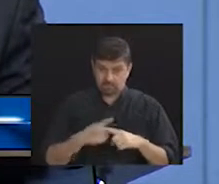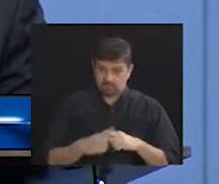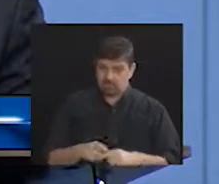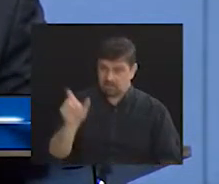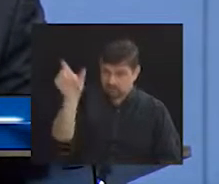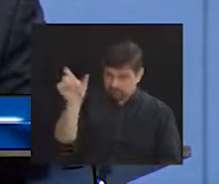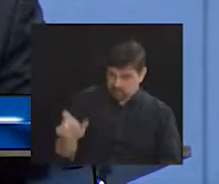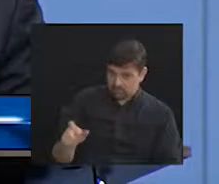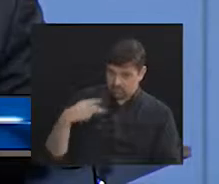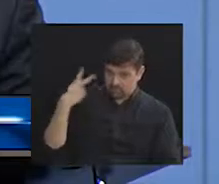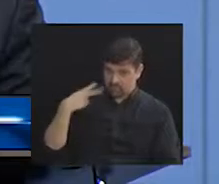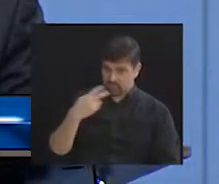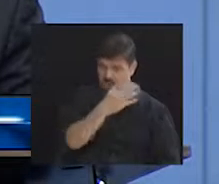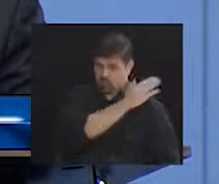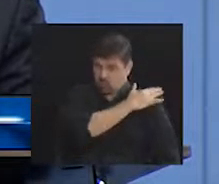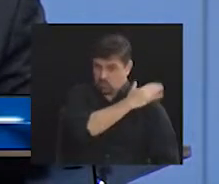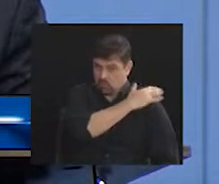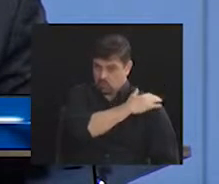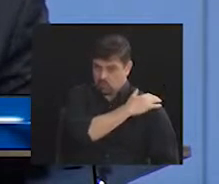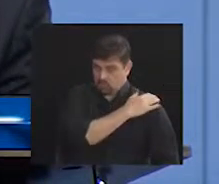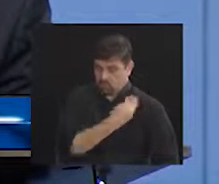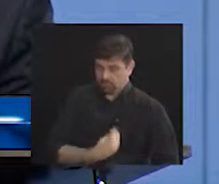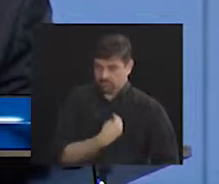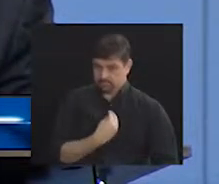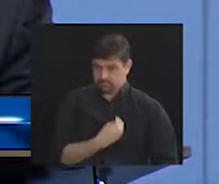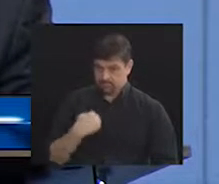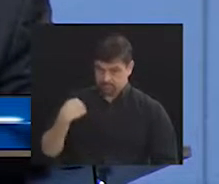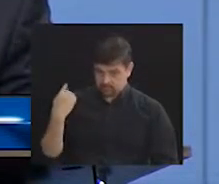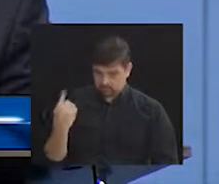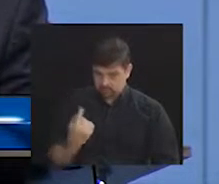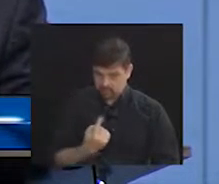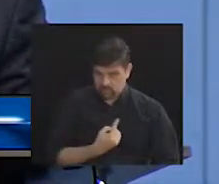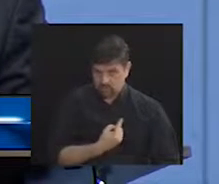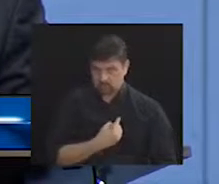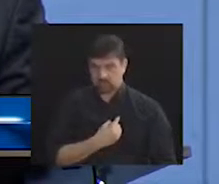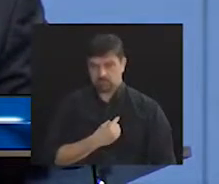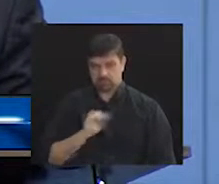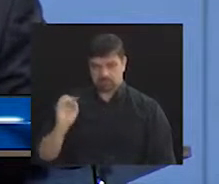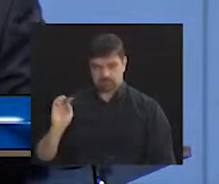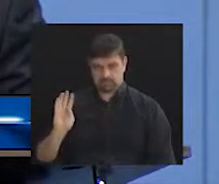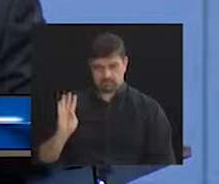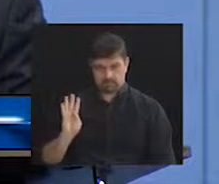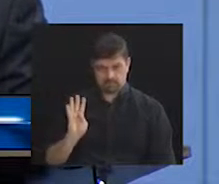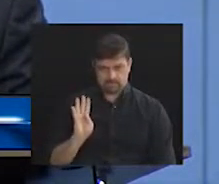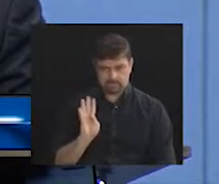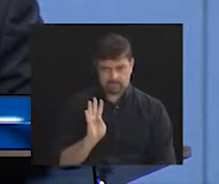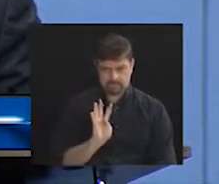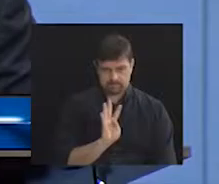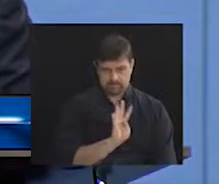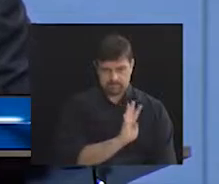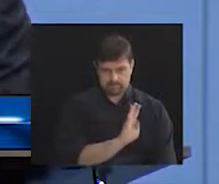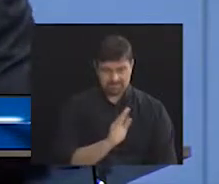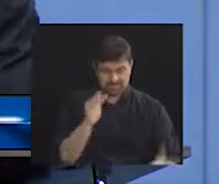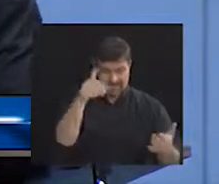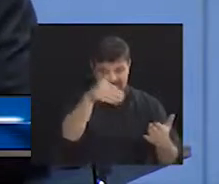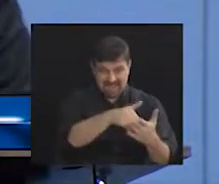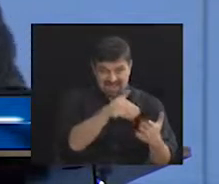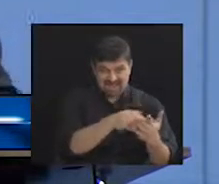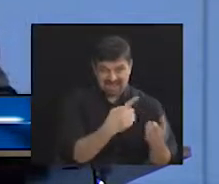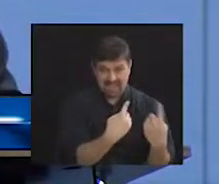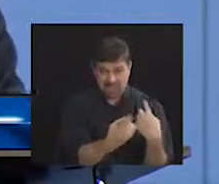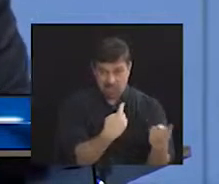teve o privilégio de acompanhar ele e fomos até a rodovia bandeirantes quer dizer